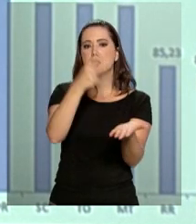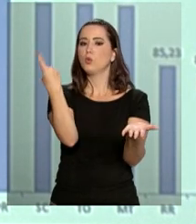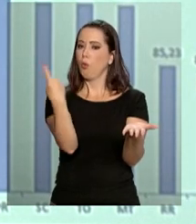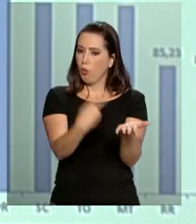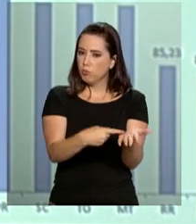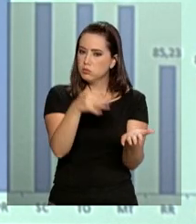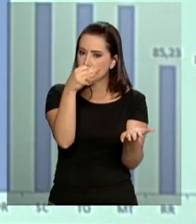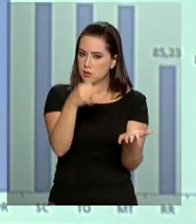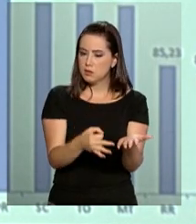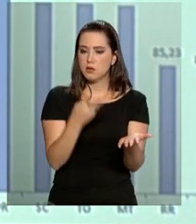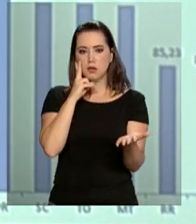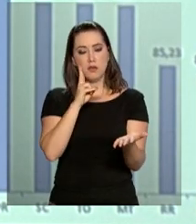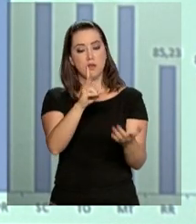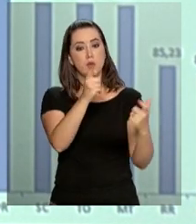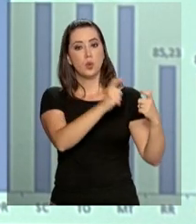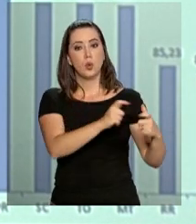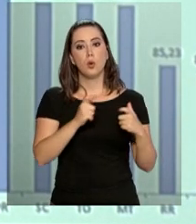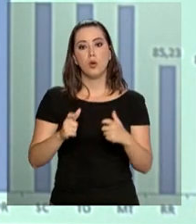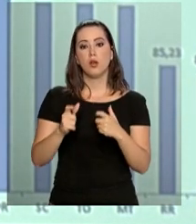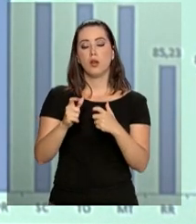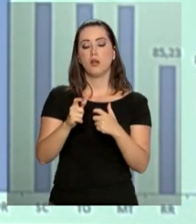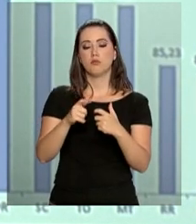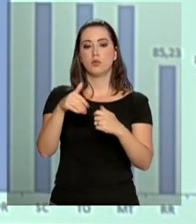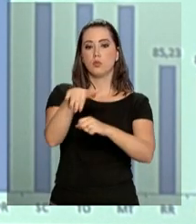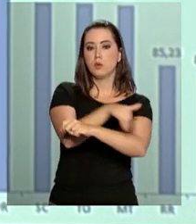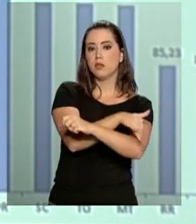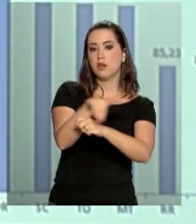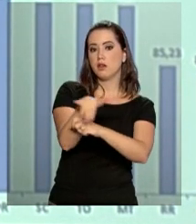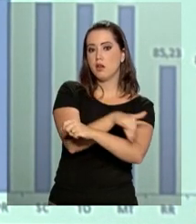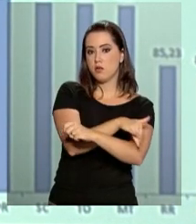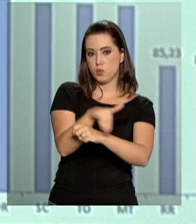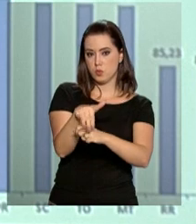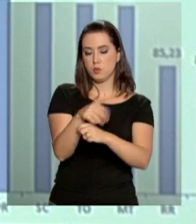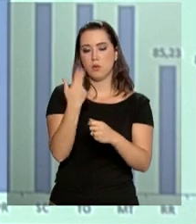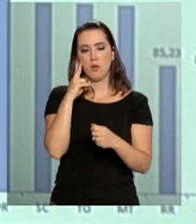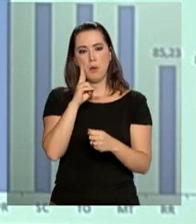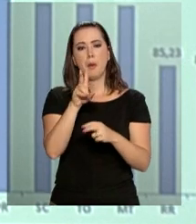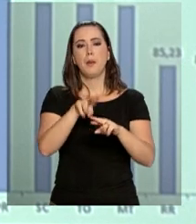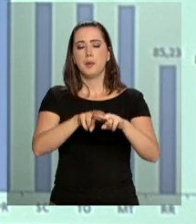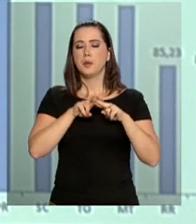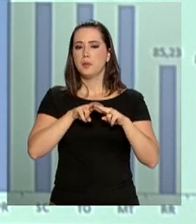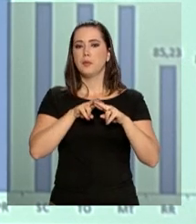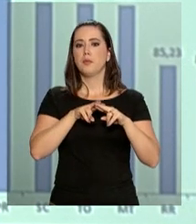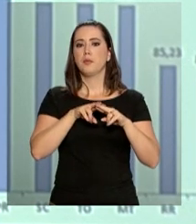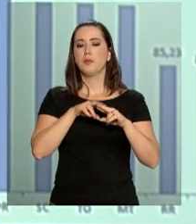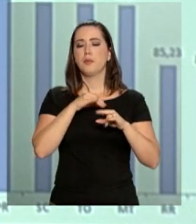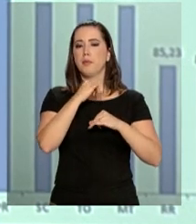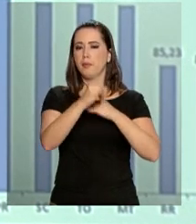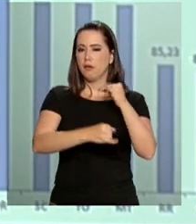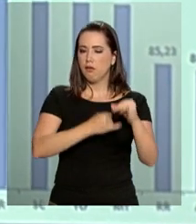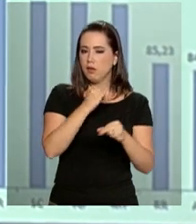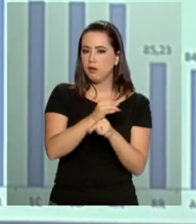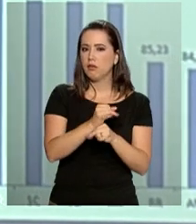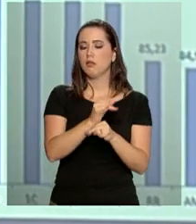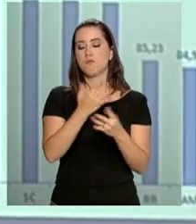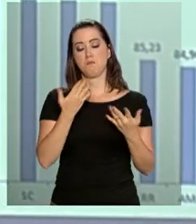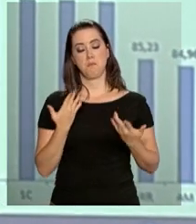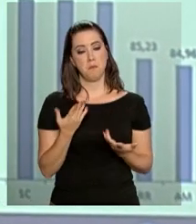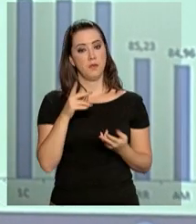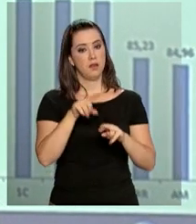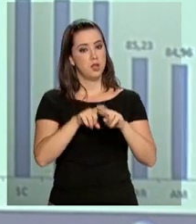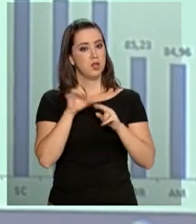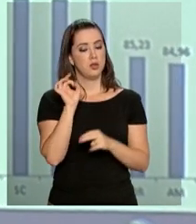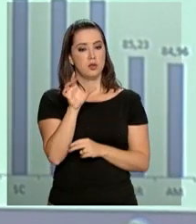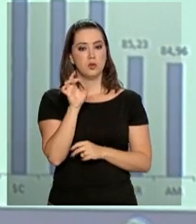que consultaram os seus locais de prova por meio do nosso cartão de confirmação na e